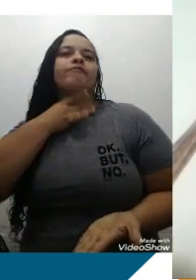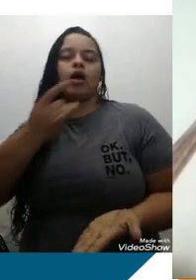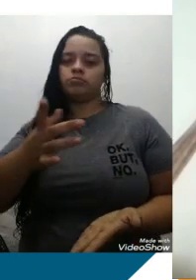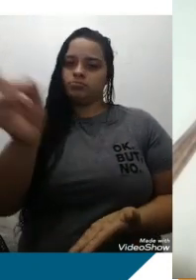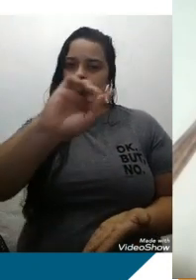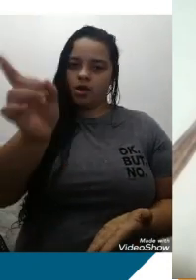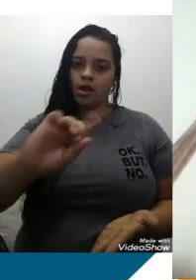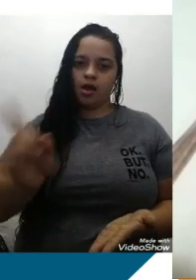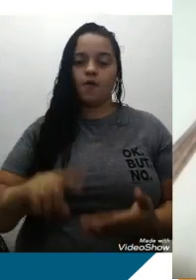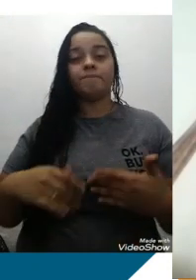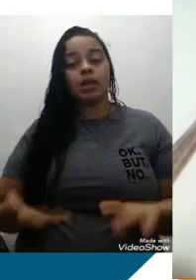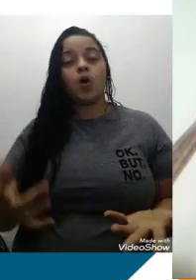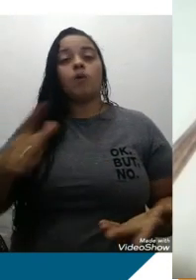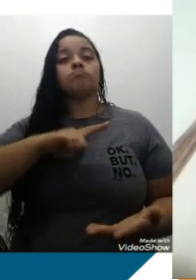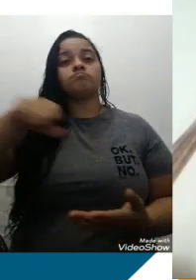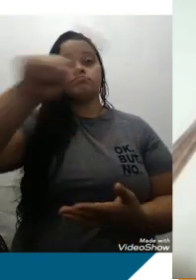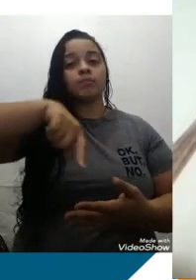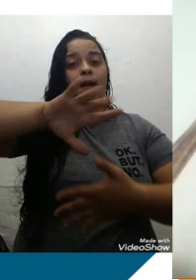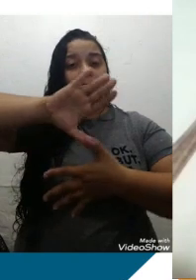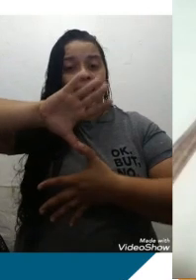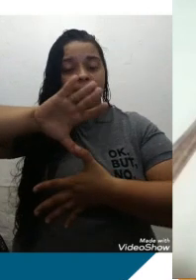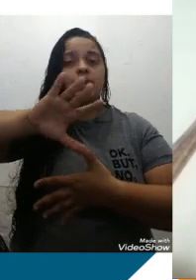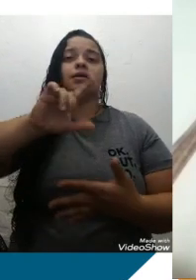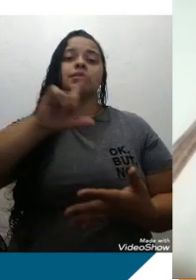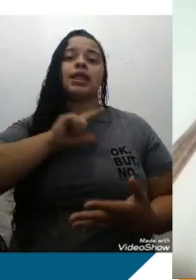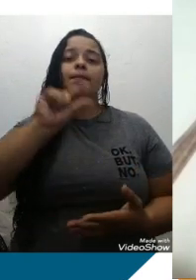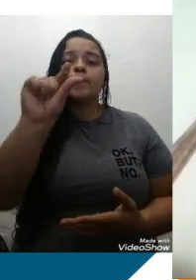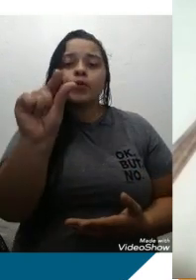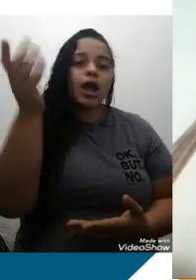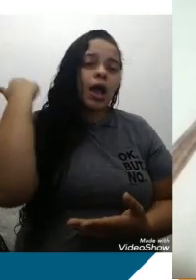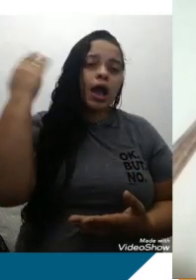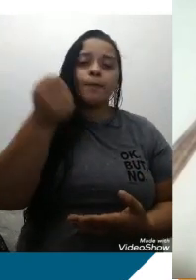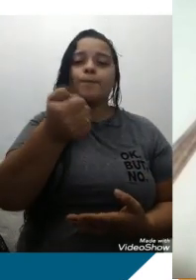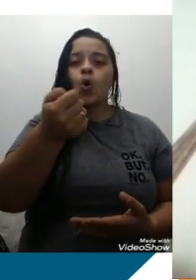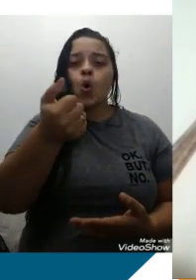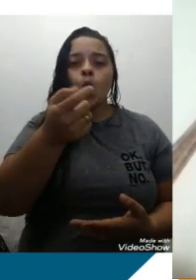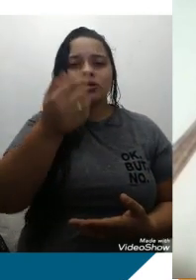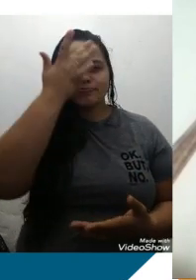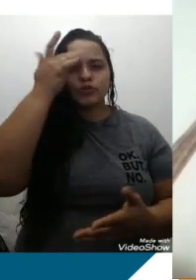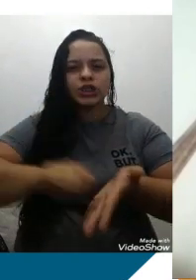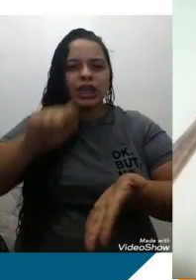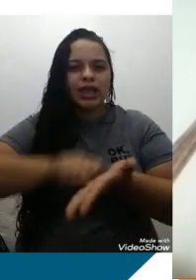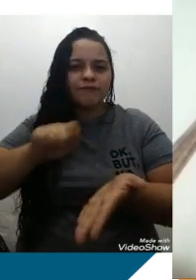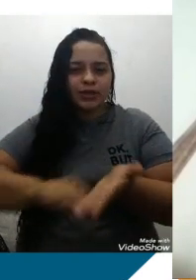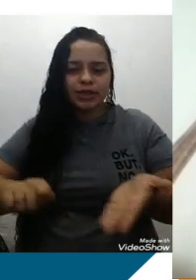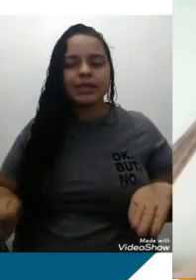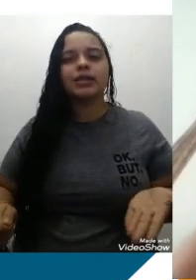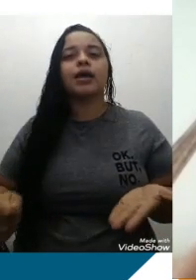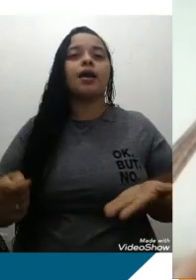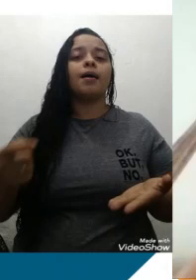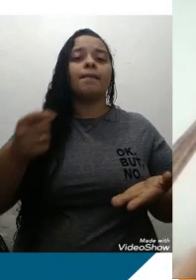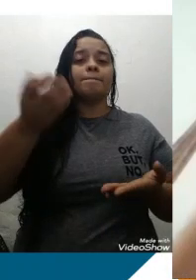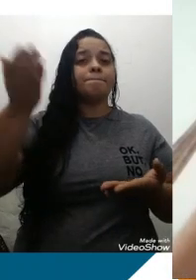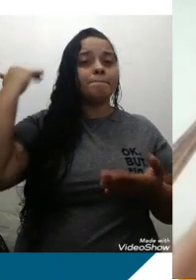gente, porque em todo o continente americano são poucas as sociedades que possuíam um sistema de escrita. Das que possuíam, a maior